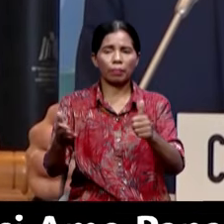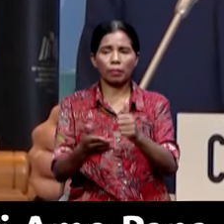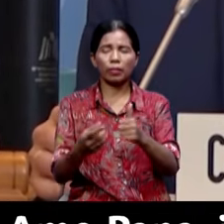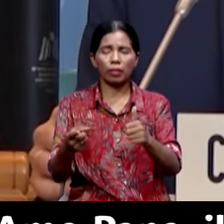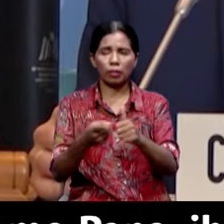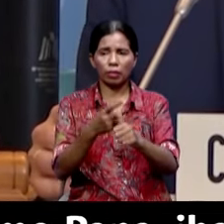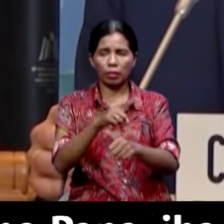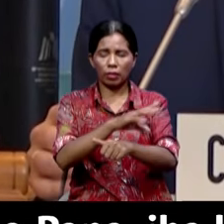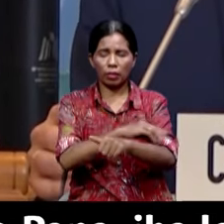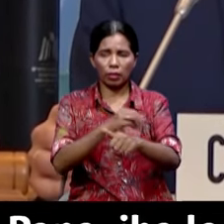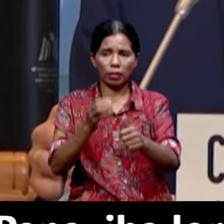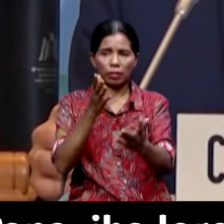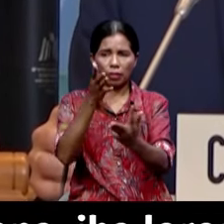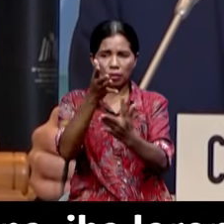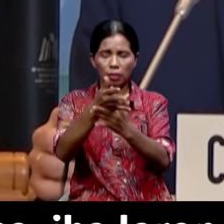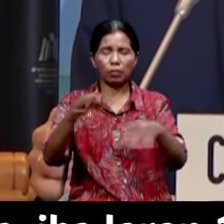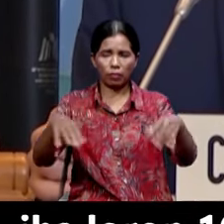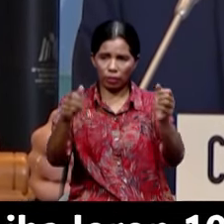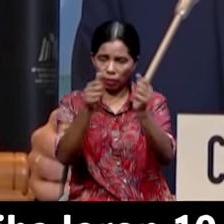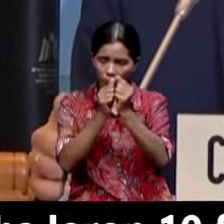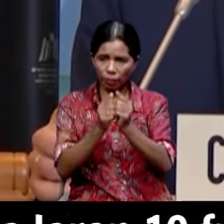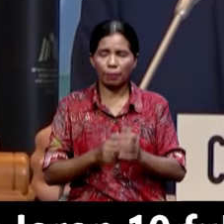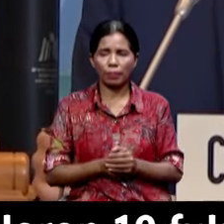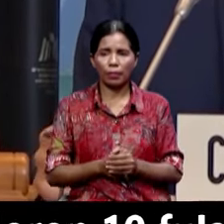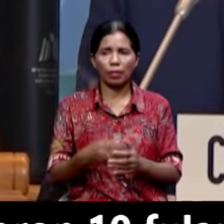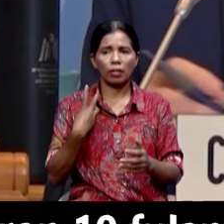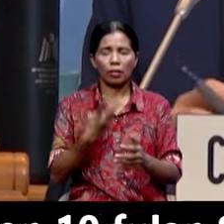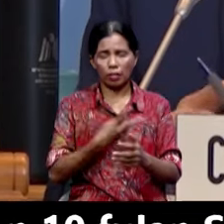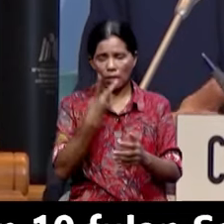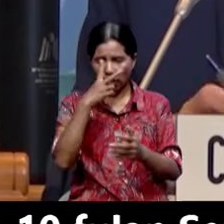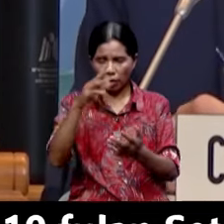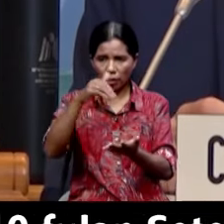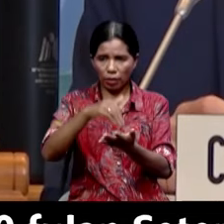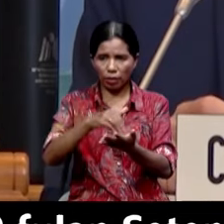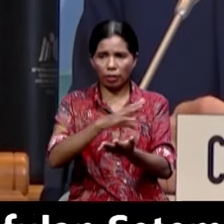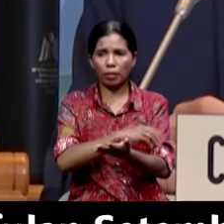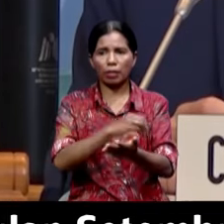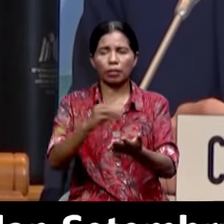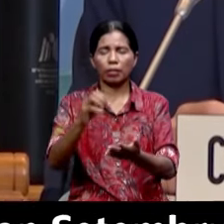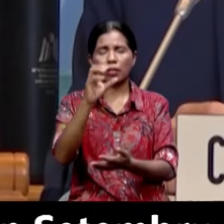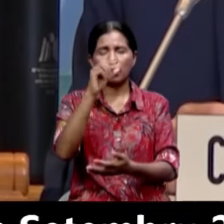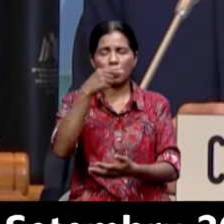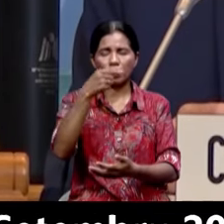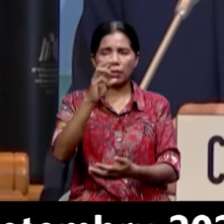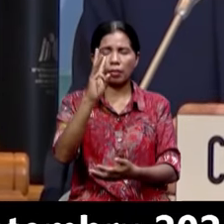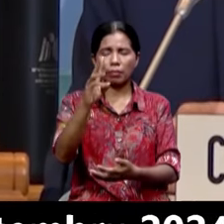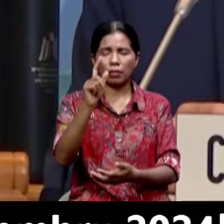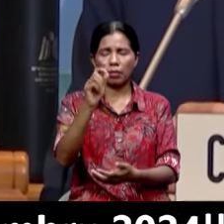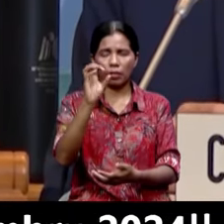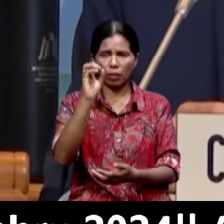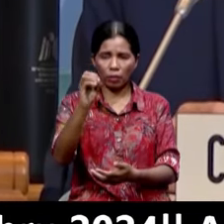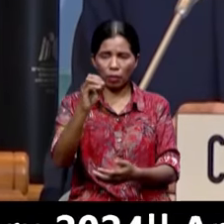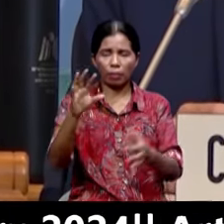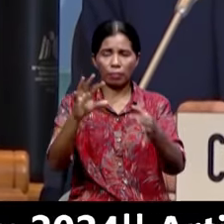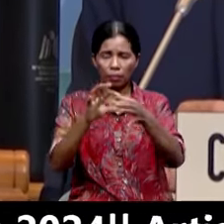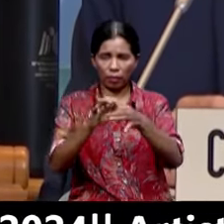I said accession is just a beginning. Let me repeat again, the benefits of WTO membership are not automatic, and